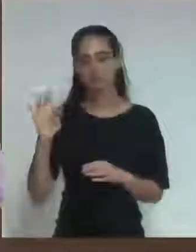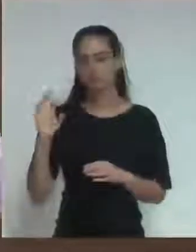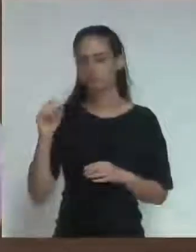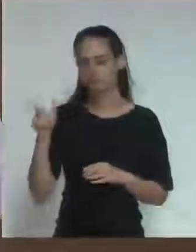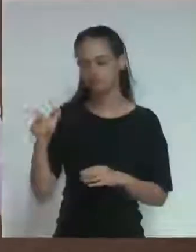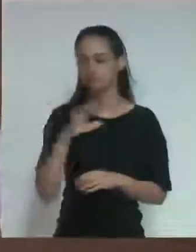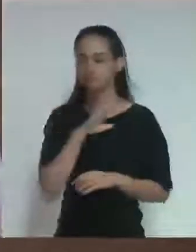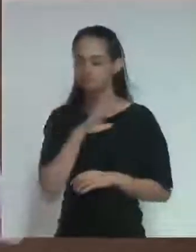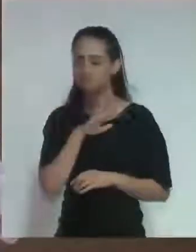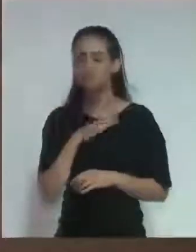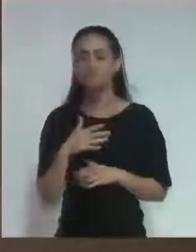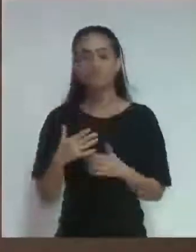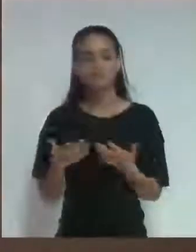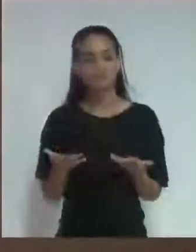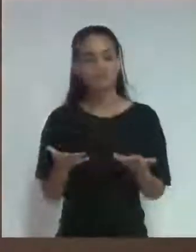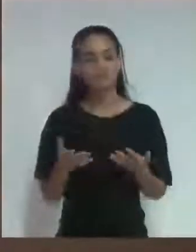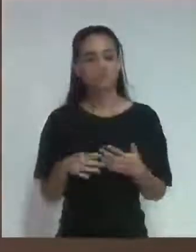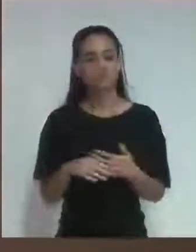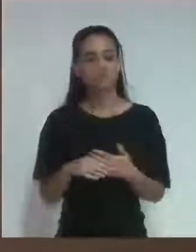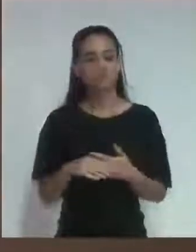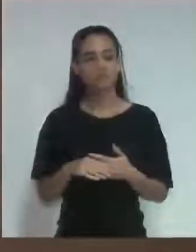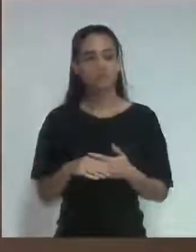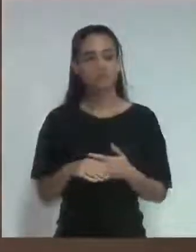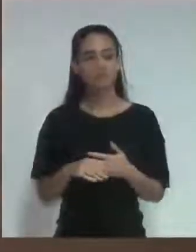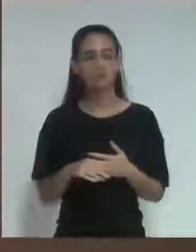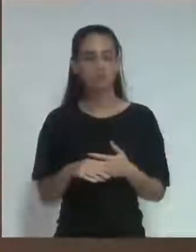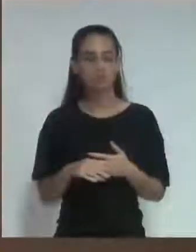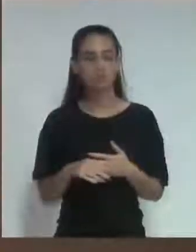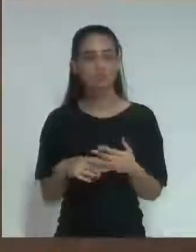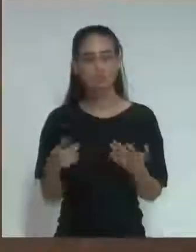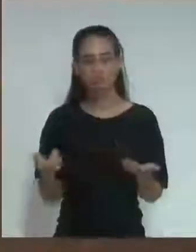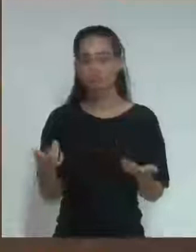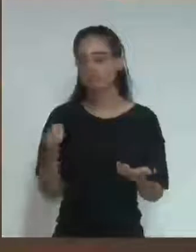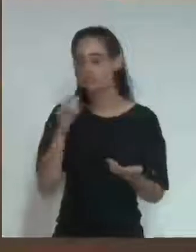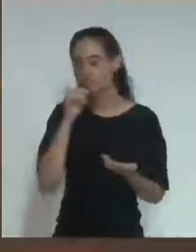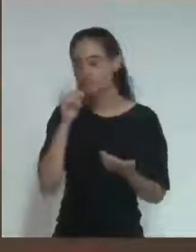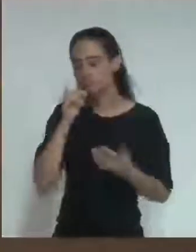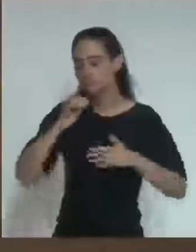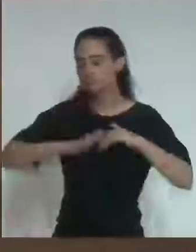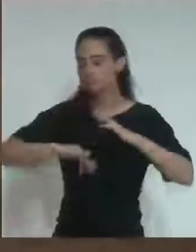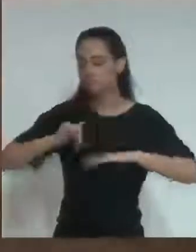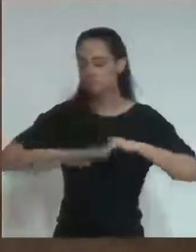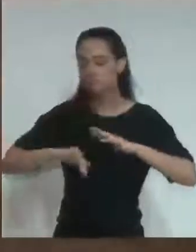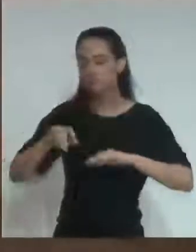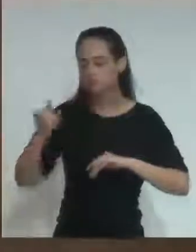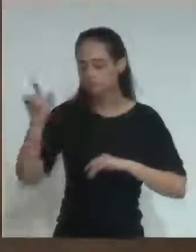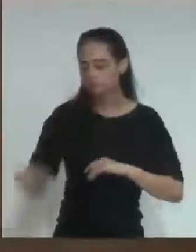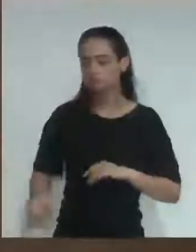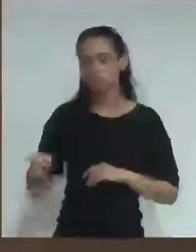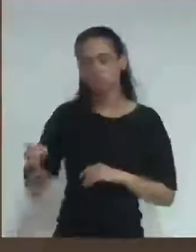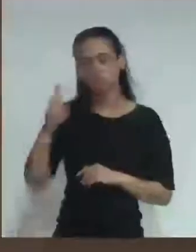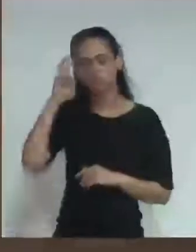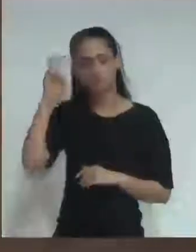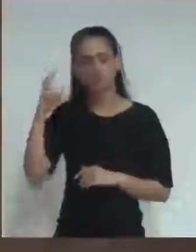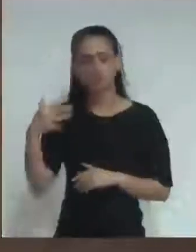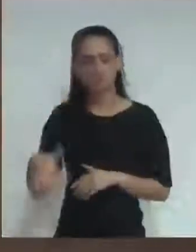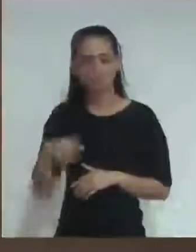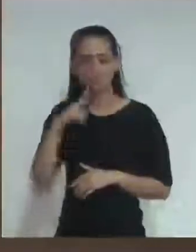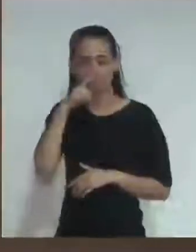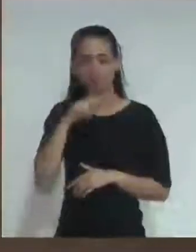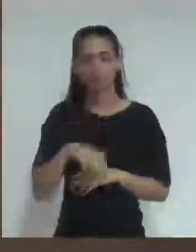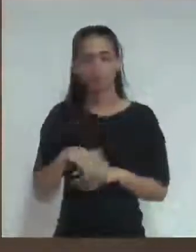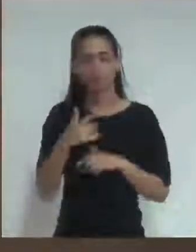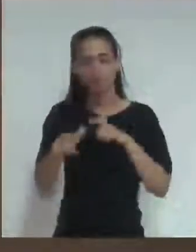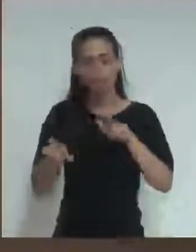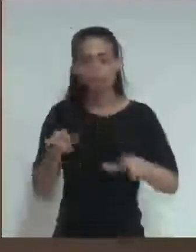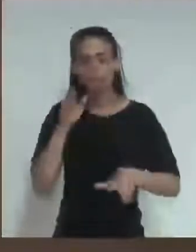Betão. Então, não é chover no molhado, falar da capacidade, da competência, do conhecimento, Beto, né? E de outros funcionários, do